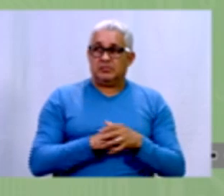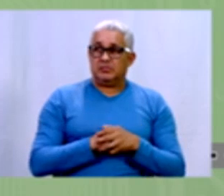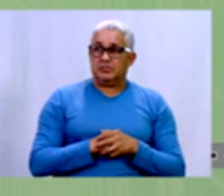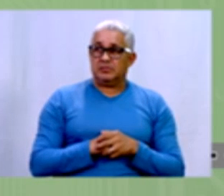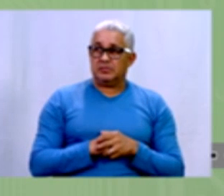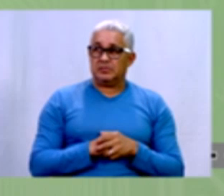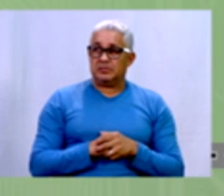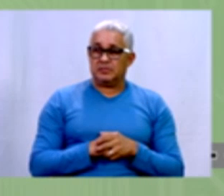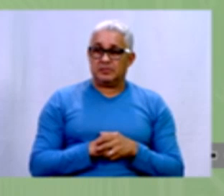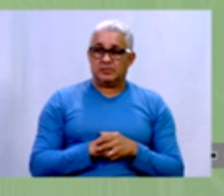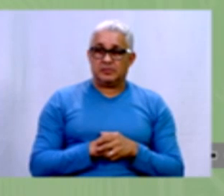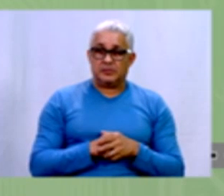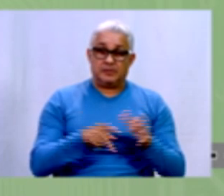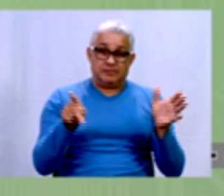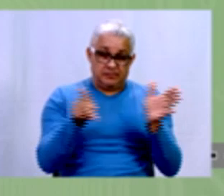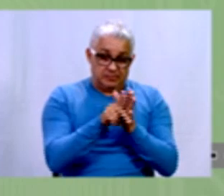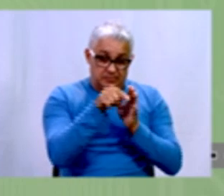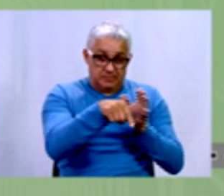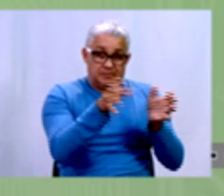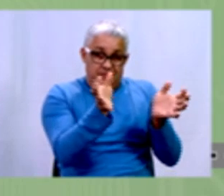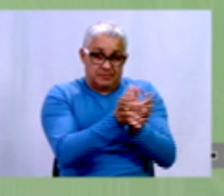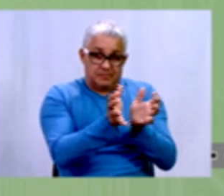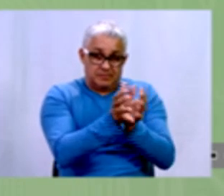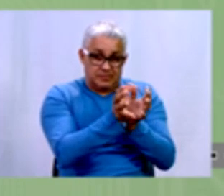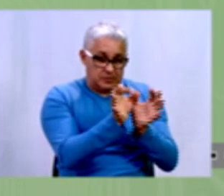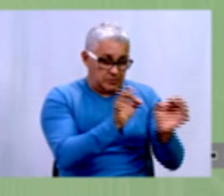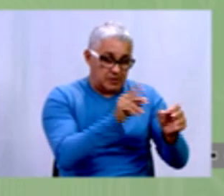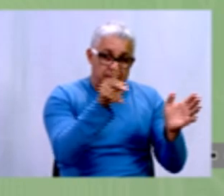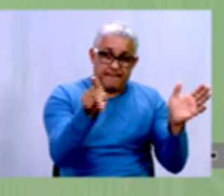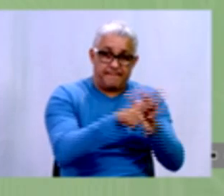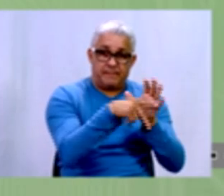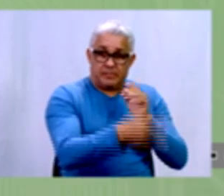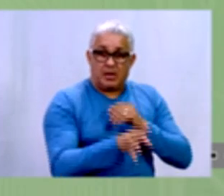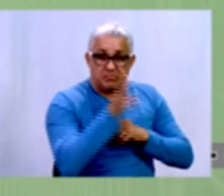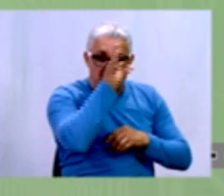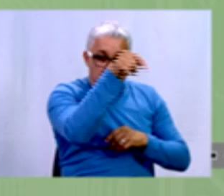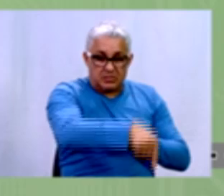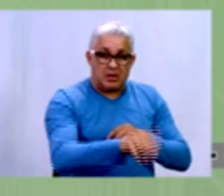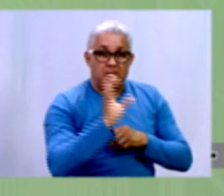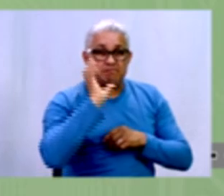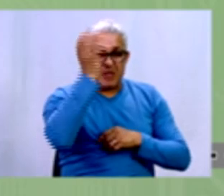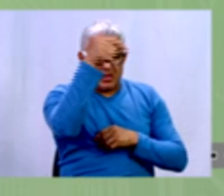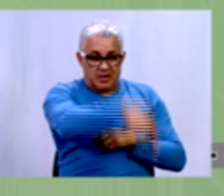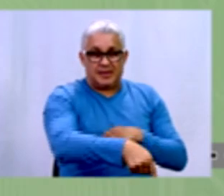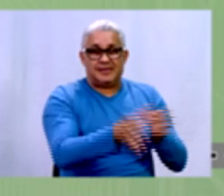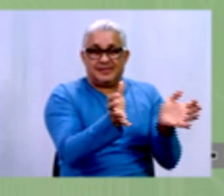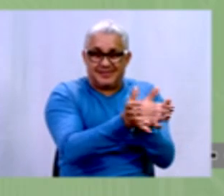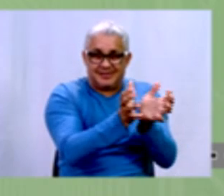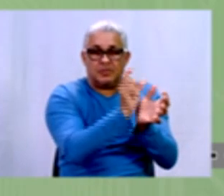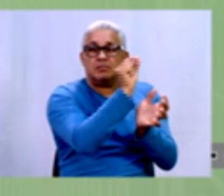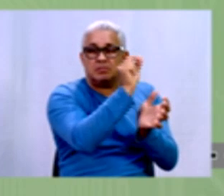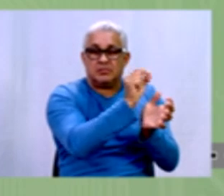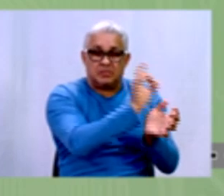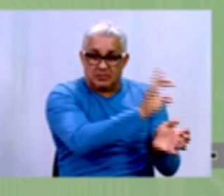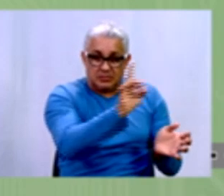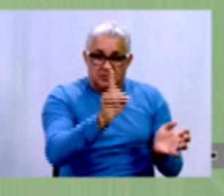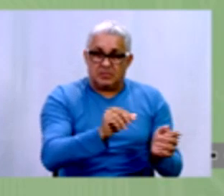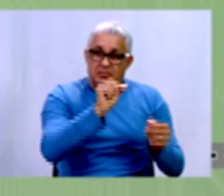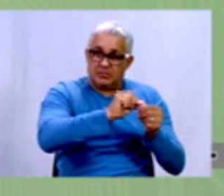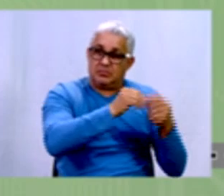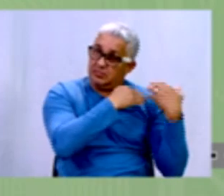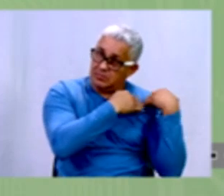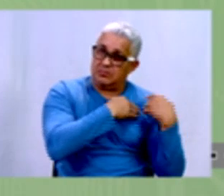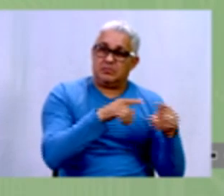Ou seja, a própria equipe se auto-organiza, ela que decide, o time que decide o que é que cada um faz.